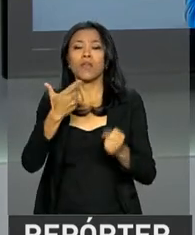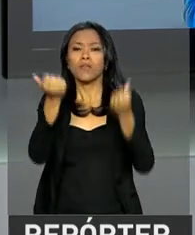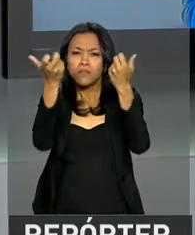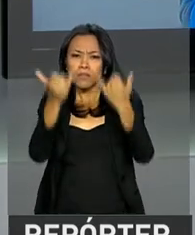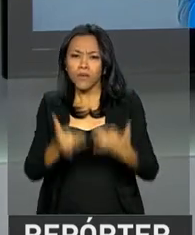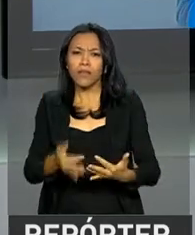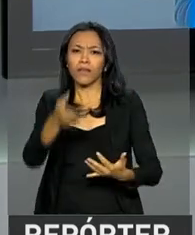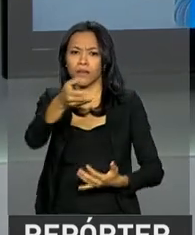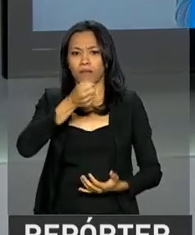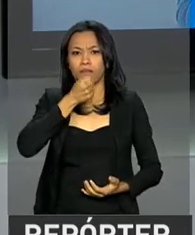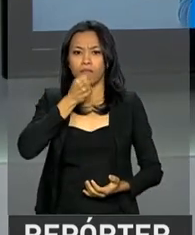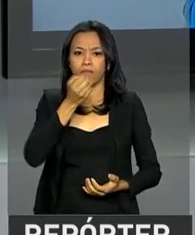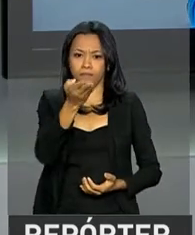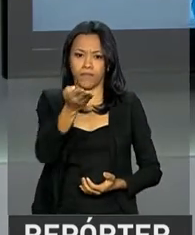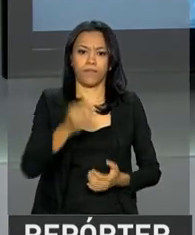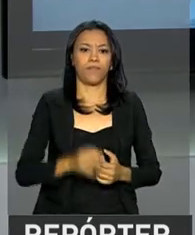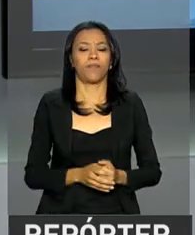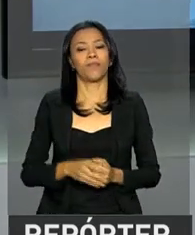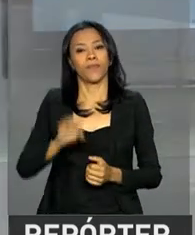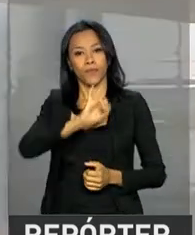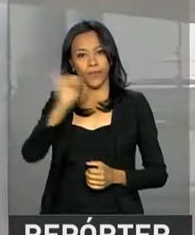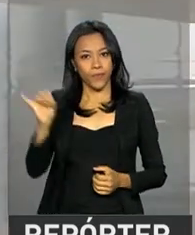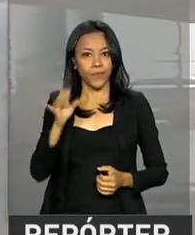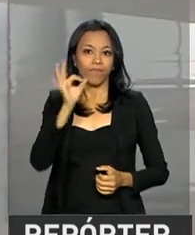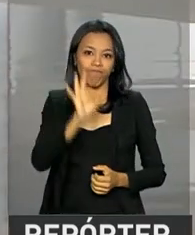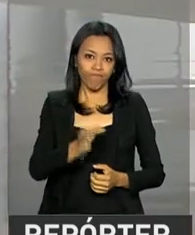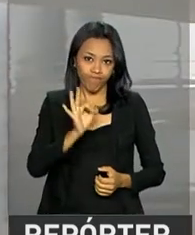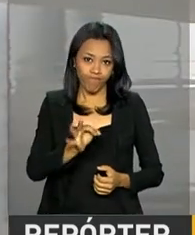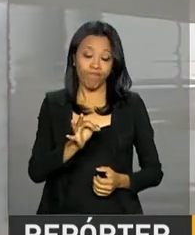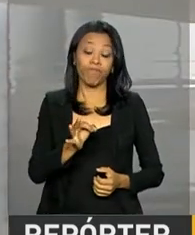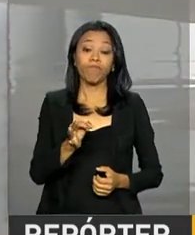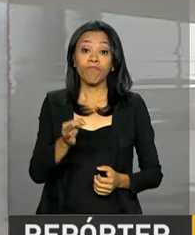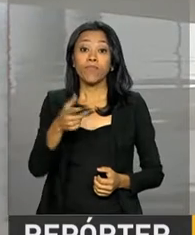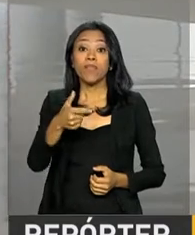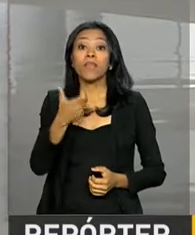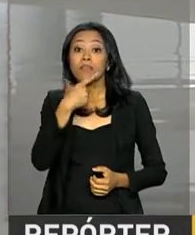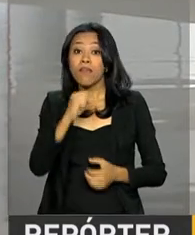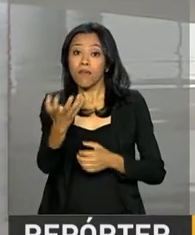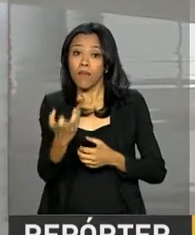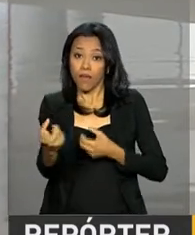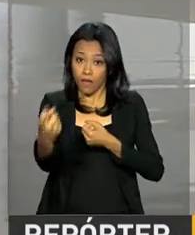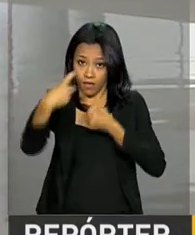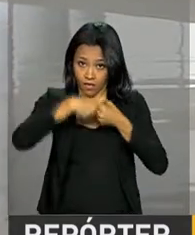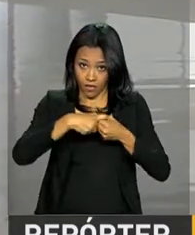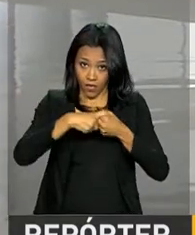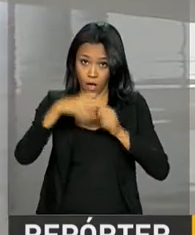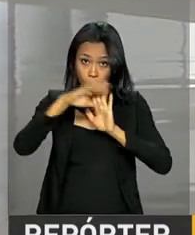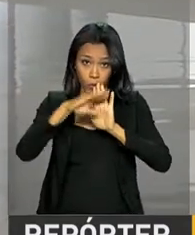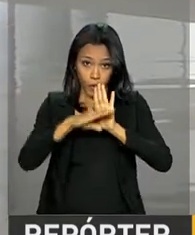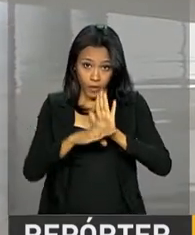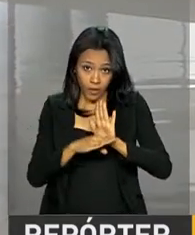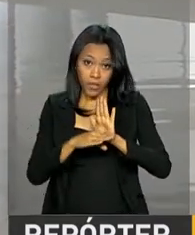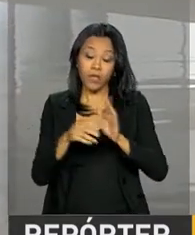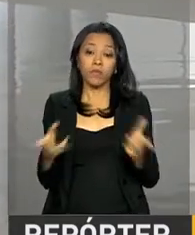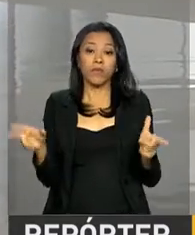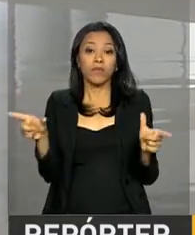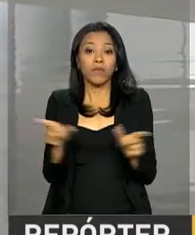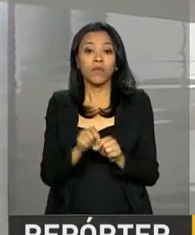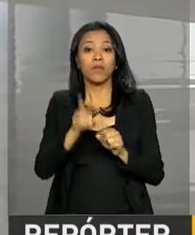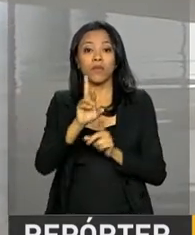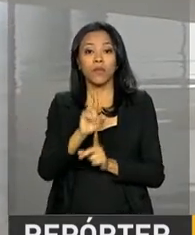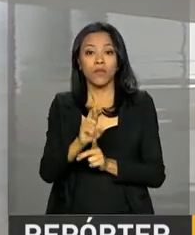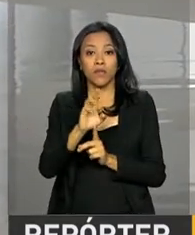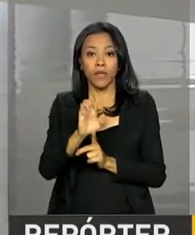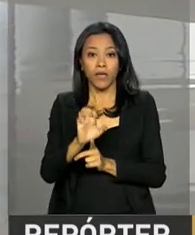Mara. Oi, Carolina. Exatamente. Olha, a adesão ao Programa de Regularização Tributária,